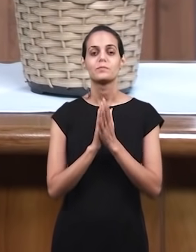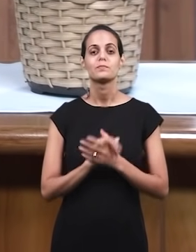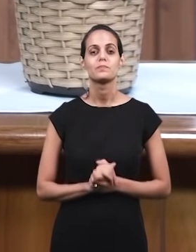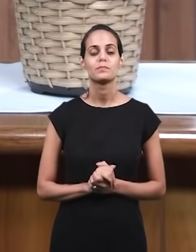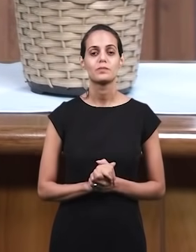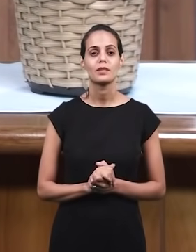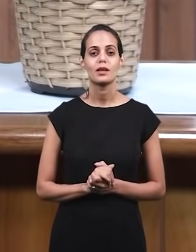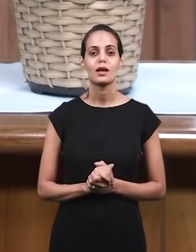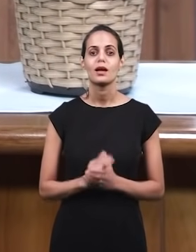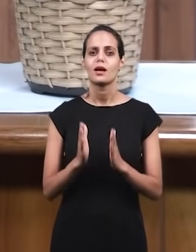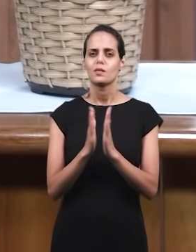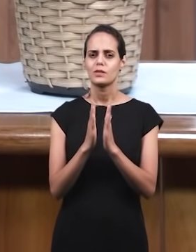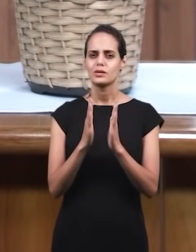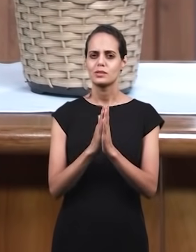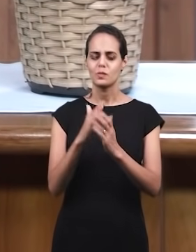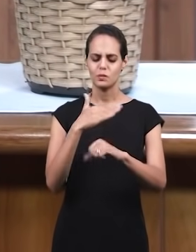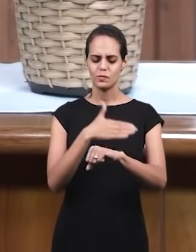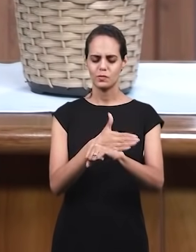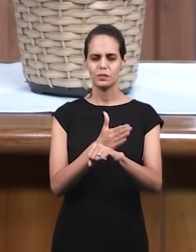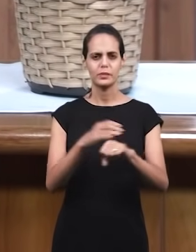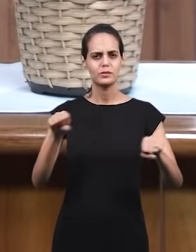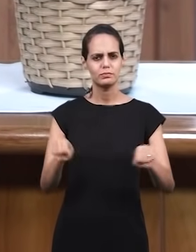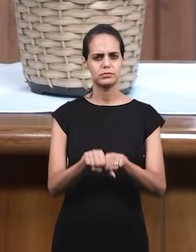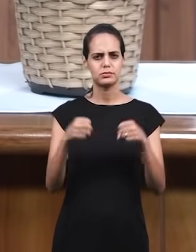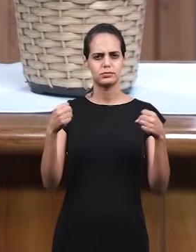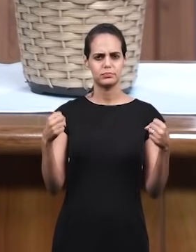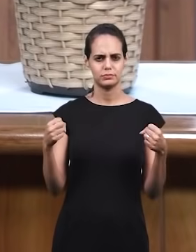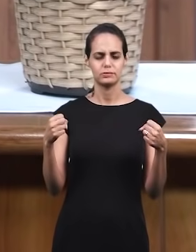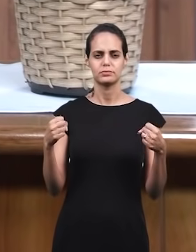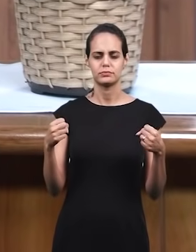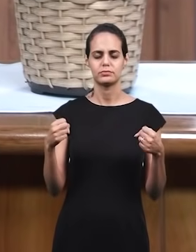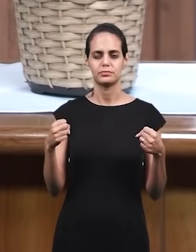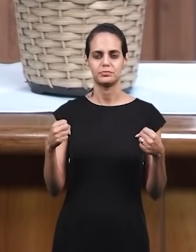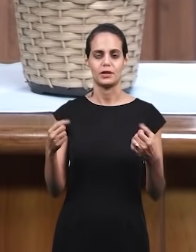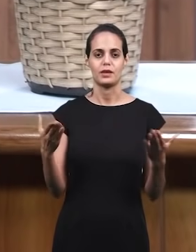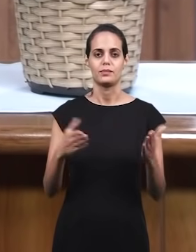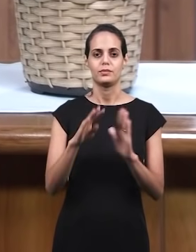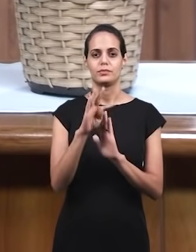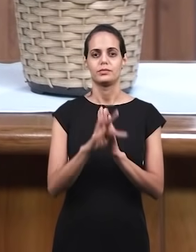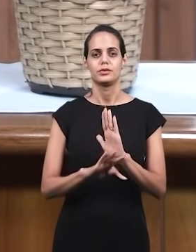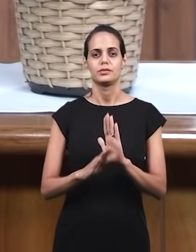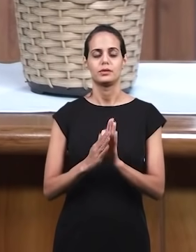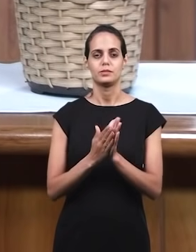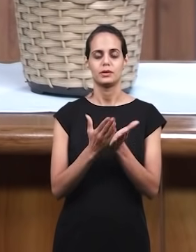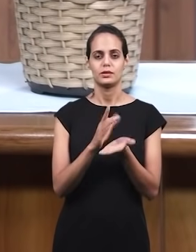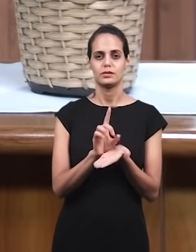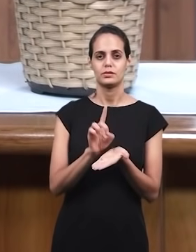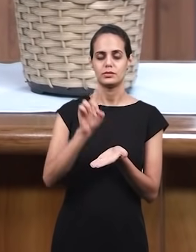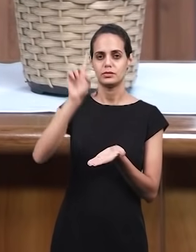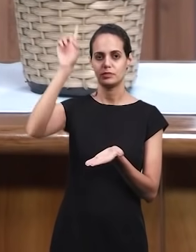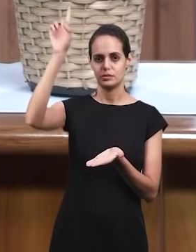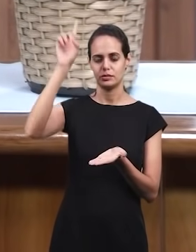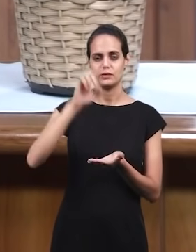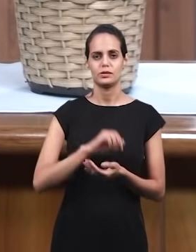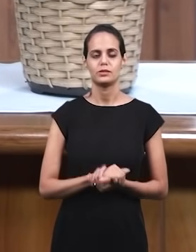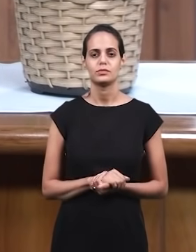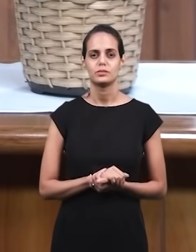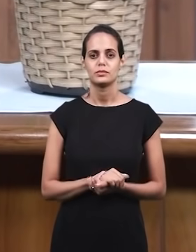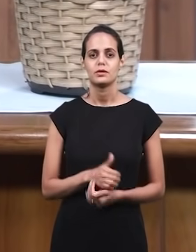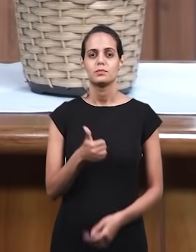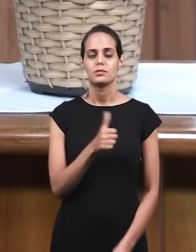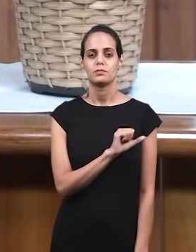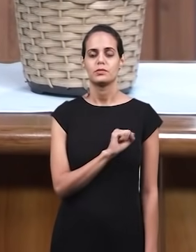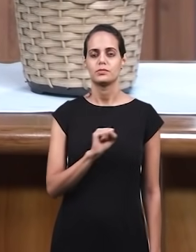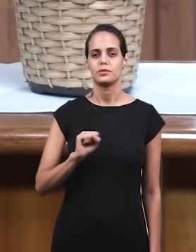oração diante do impossível. A nossa palavra é essa. Nós vamos ler o texto da palavra de Deus, no livro de